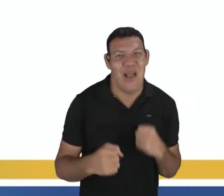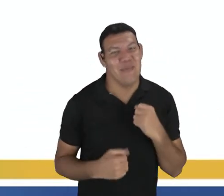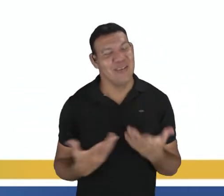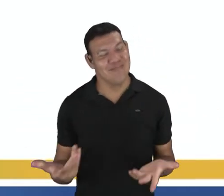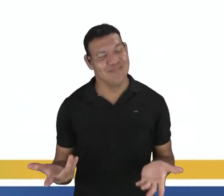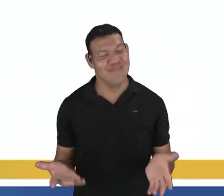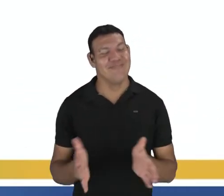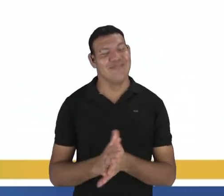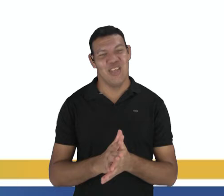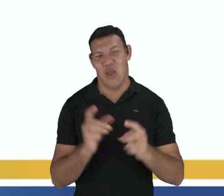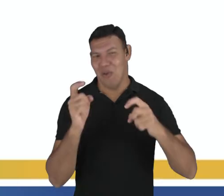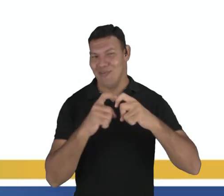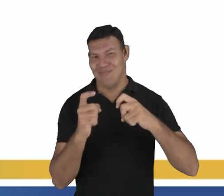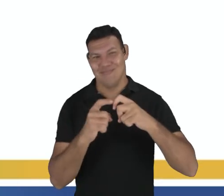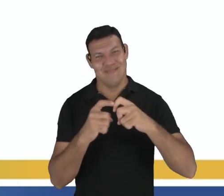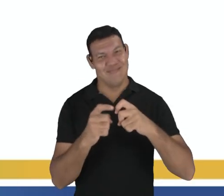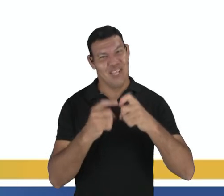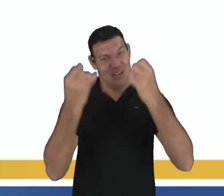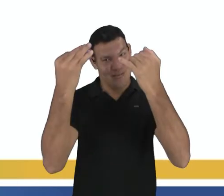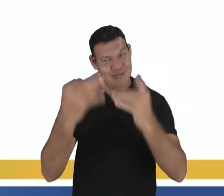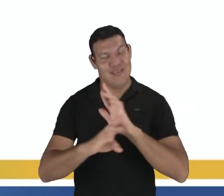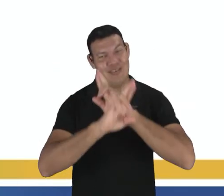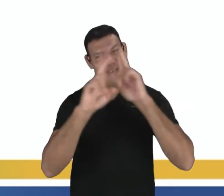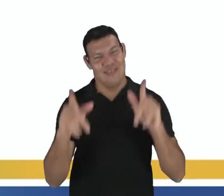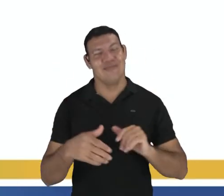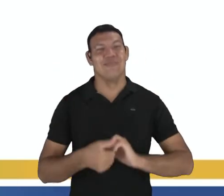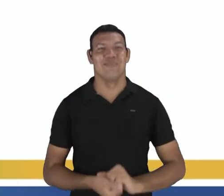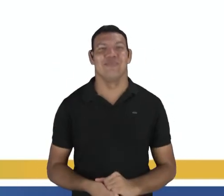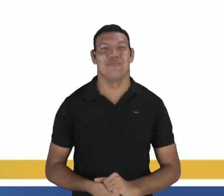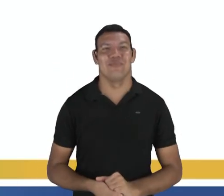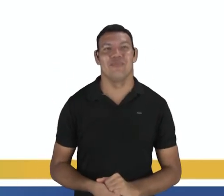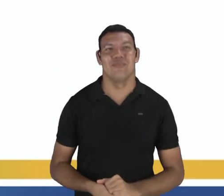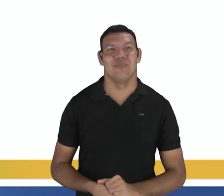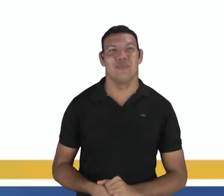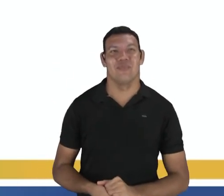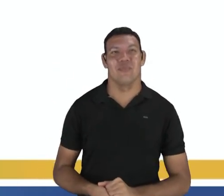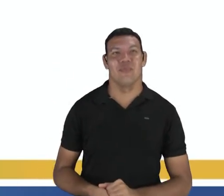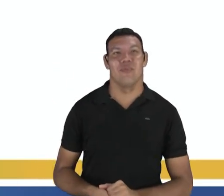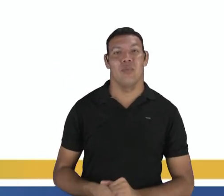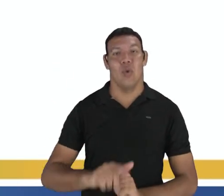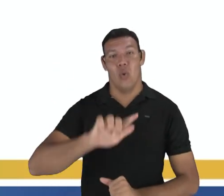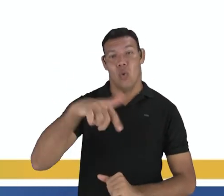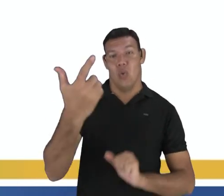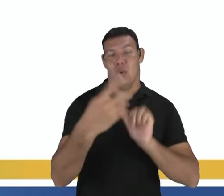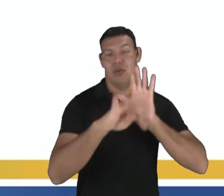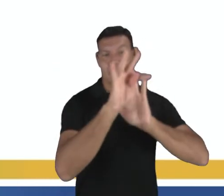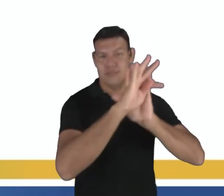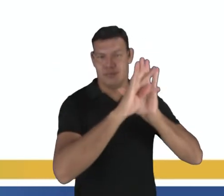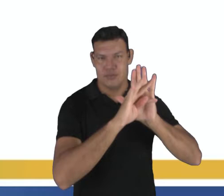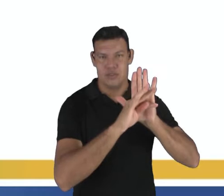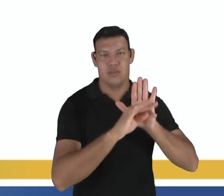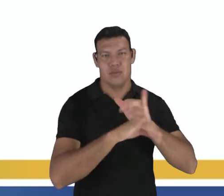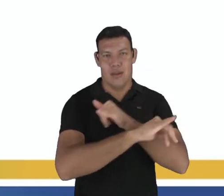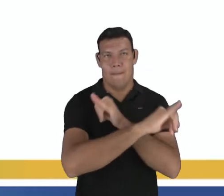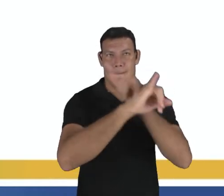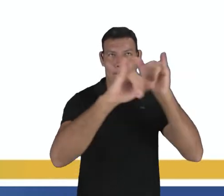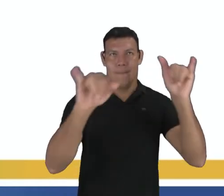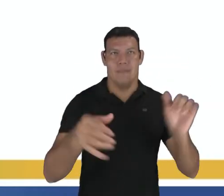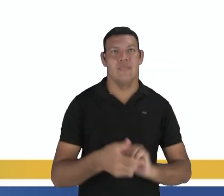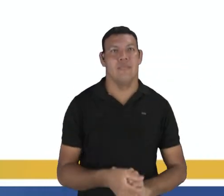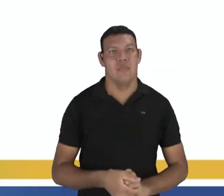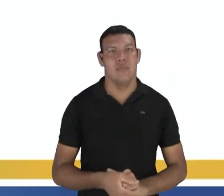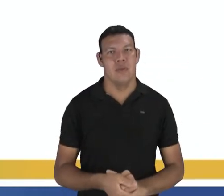não era o que o doutor estava querendo dizer. Vamos lá. Outro texto publicitário.